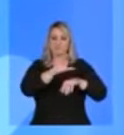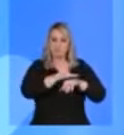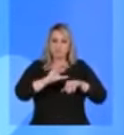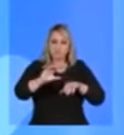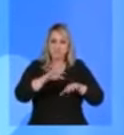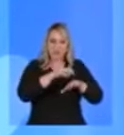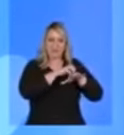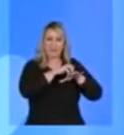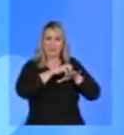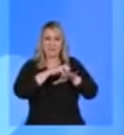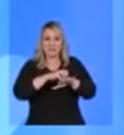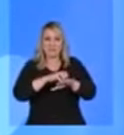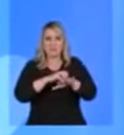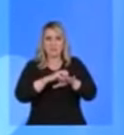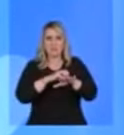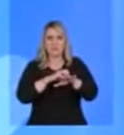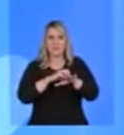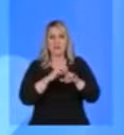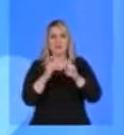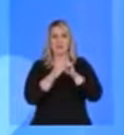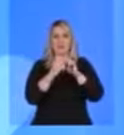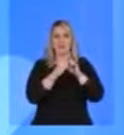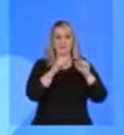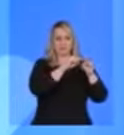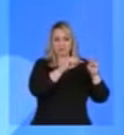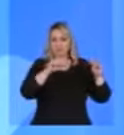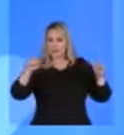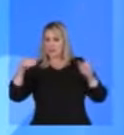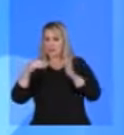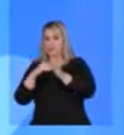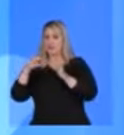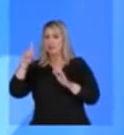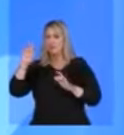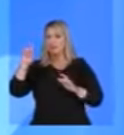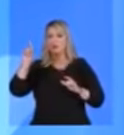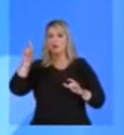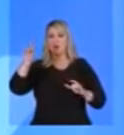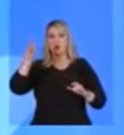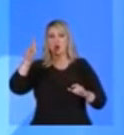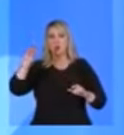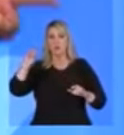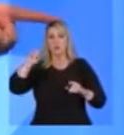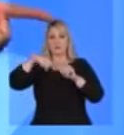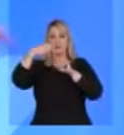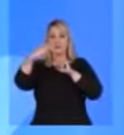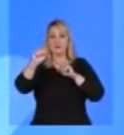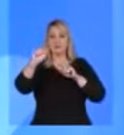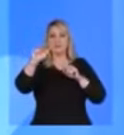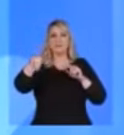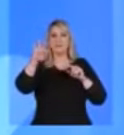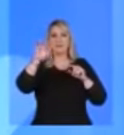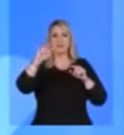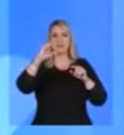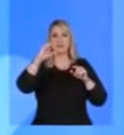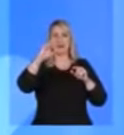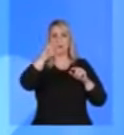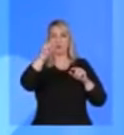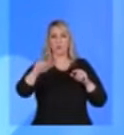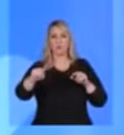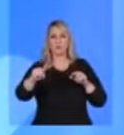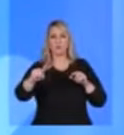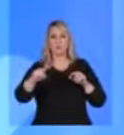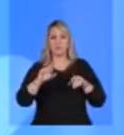sistema de transporte para atender a Transbrasil até Deodoro e depois até Santa Cruz reduzir como nós reduzimos a transolímpica o tempo de